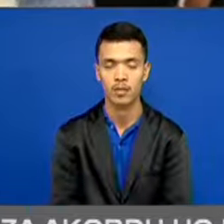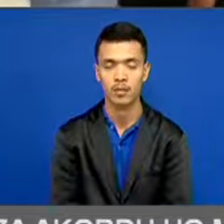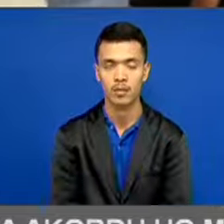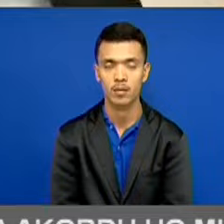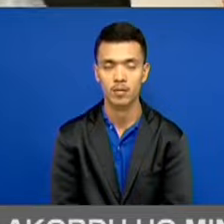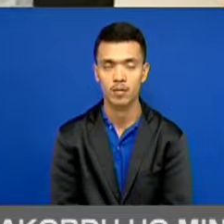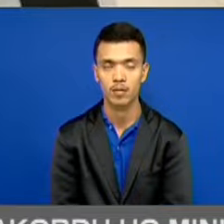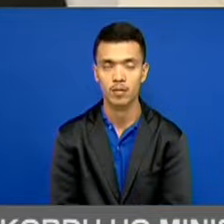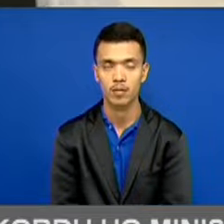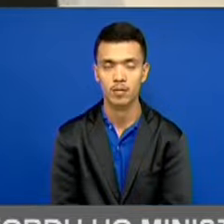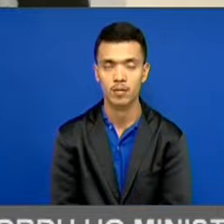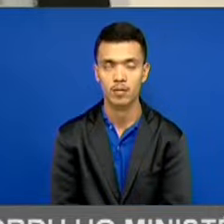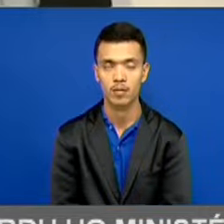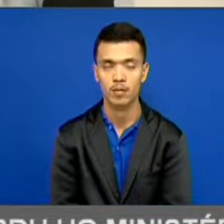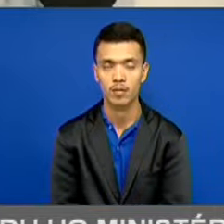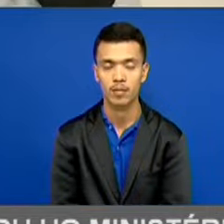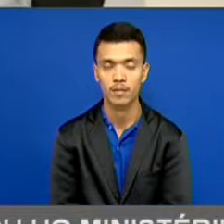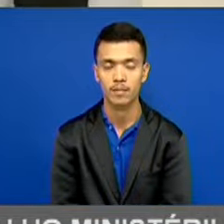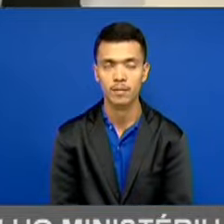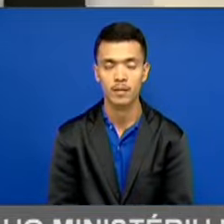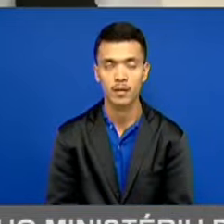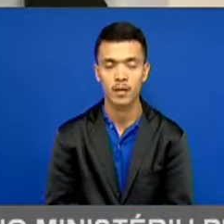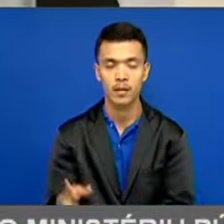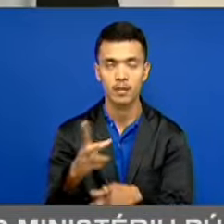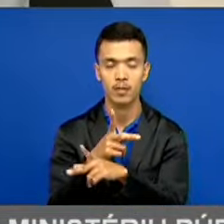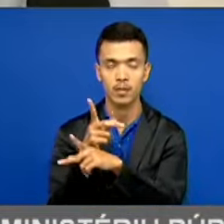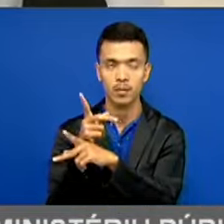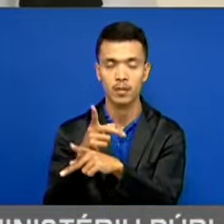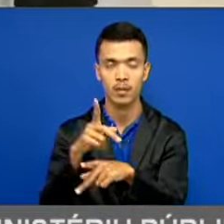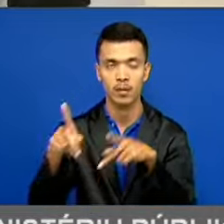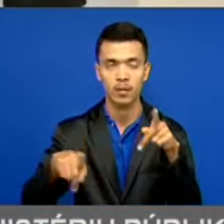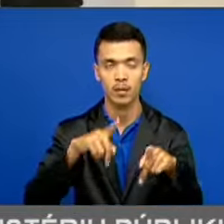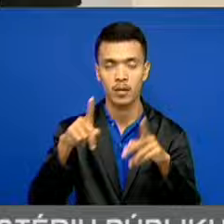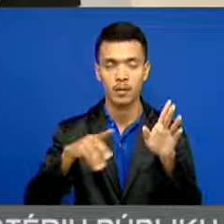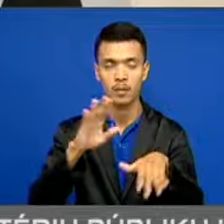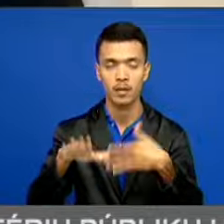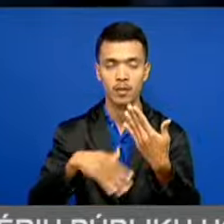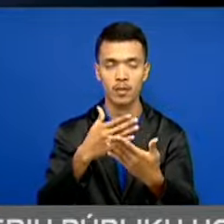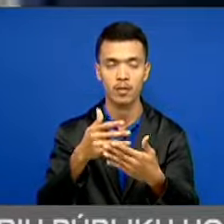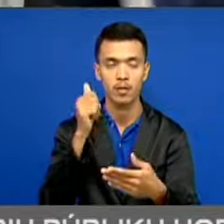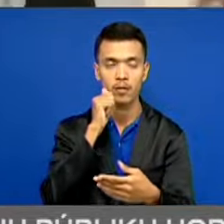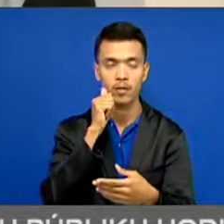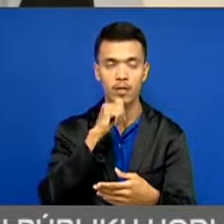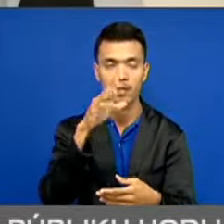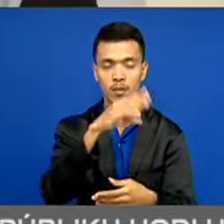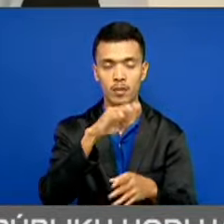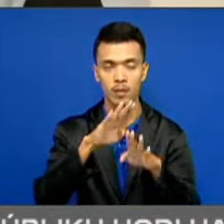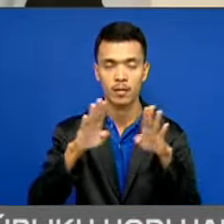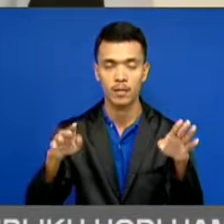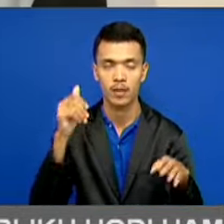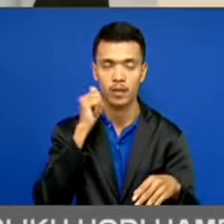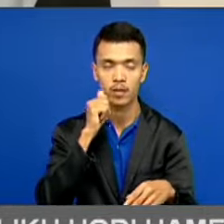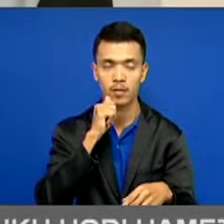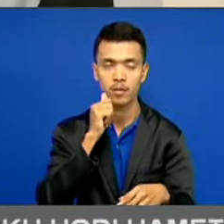com inclusão social e papel importante. A tua segura cata que é uma rota, inclui feto, labaric feto, portador ou portador